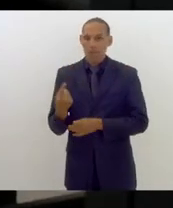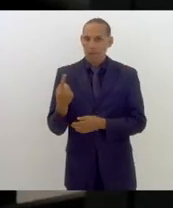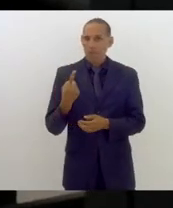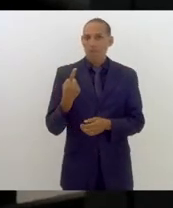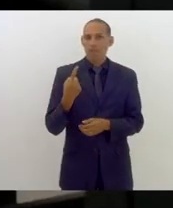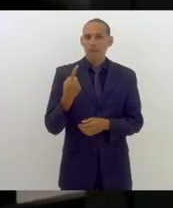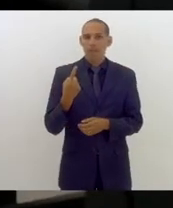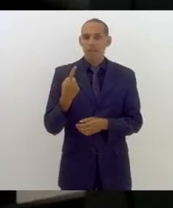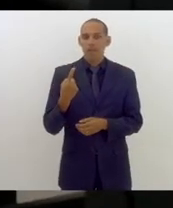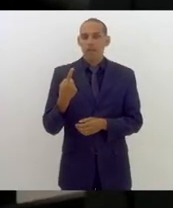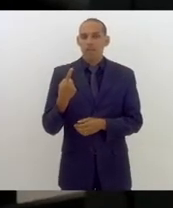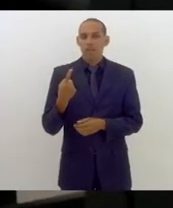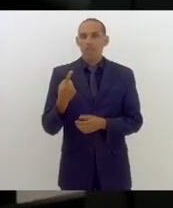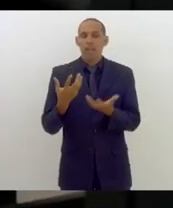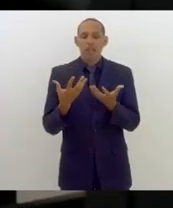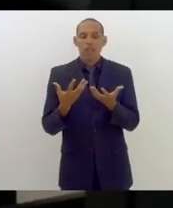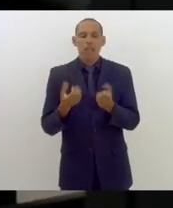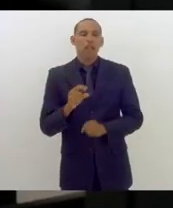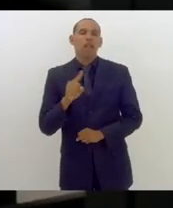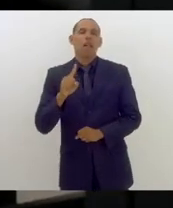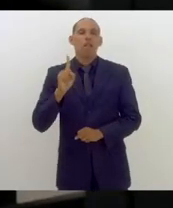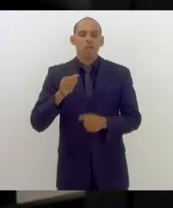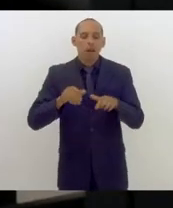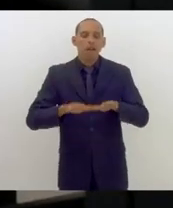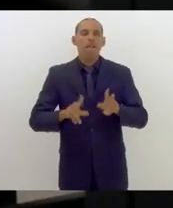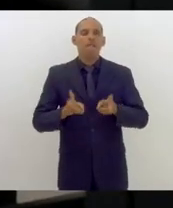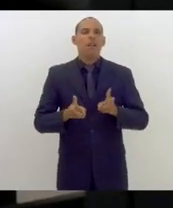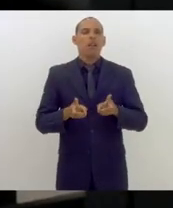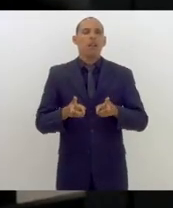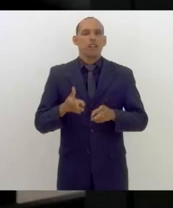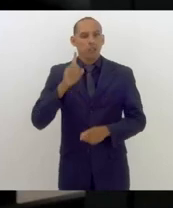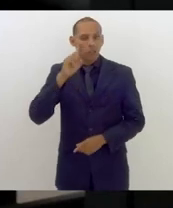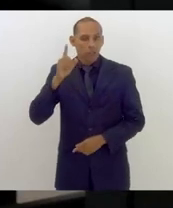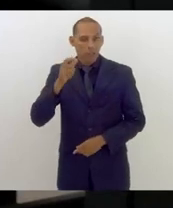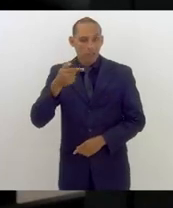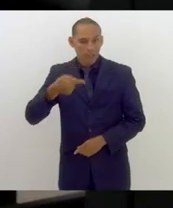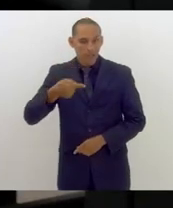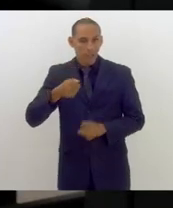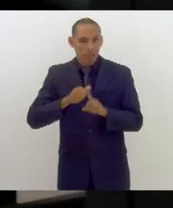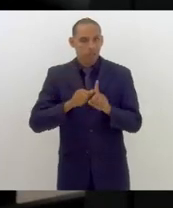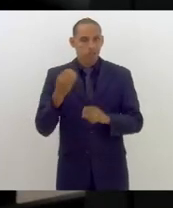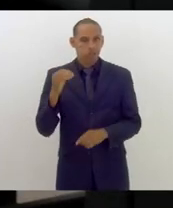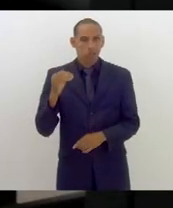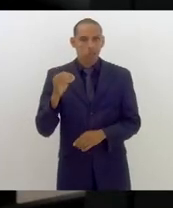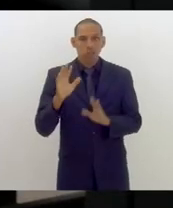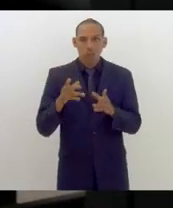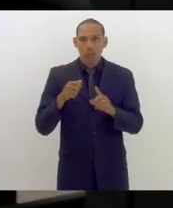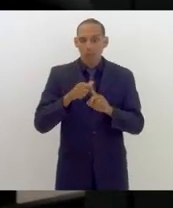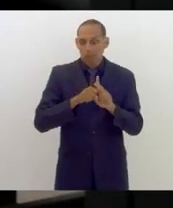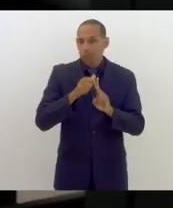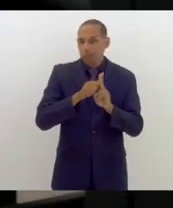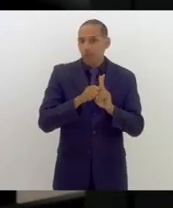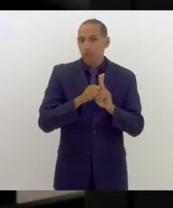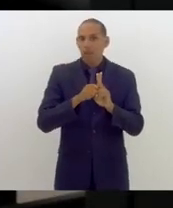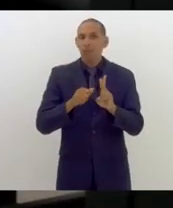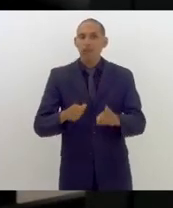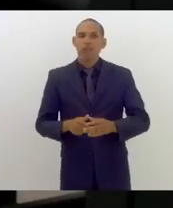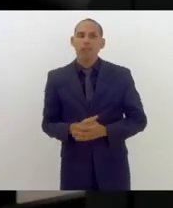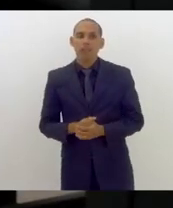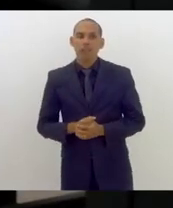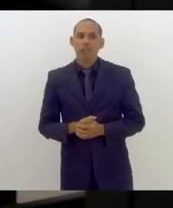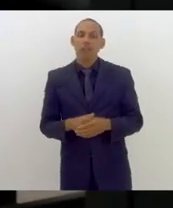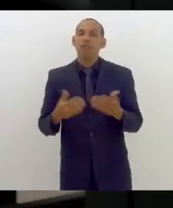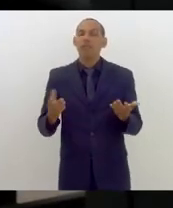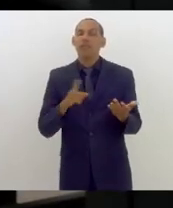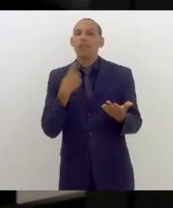as razões que eles apresentaram deve ser mantida 7 de outubro a gente já tá há dois meses disso então a gente